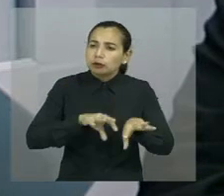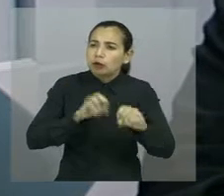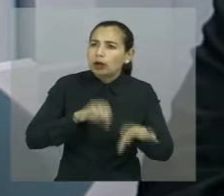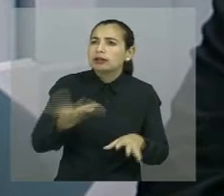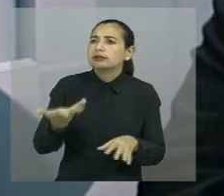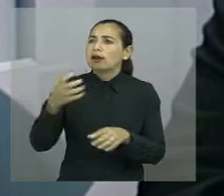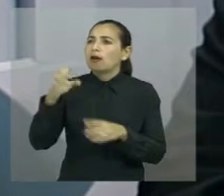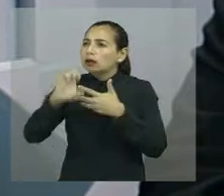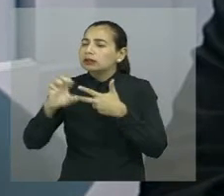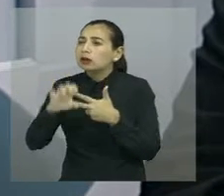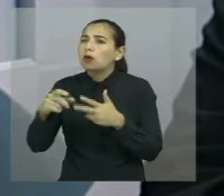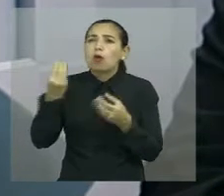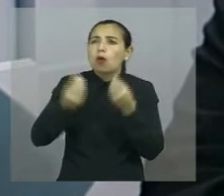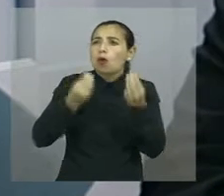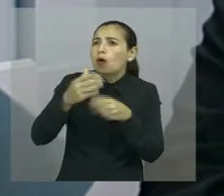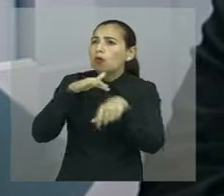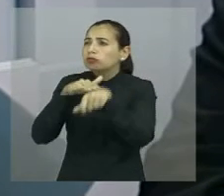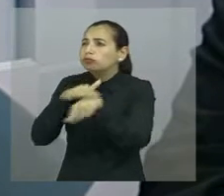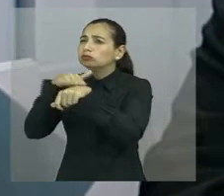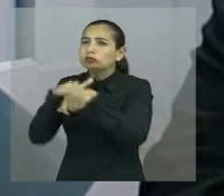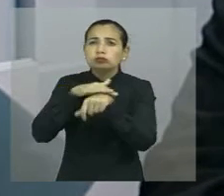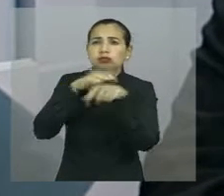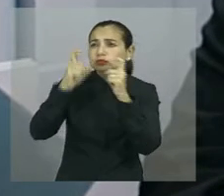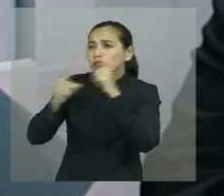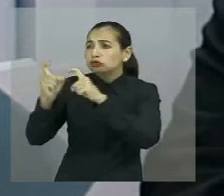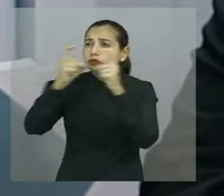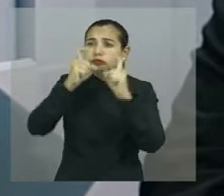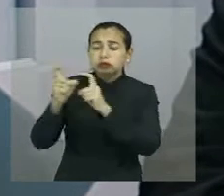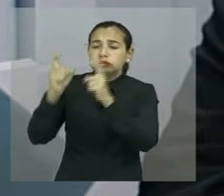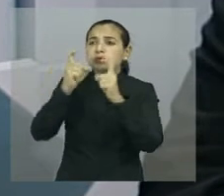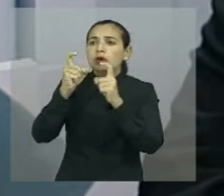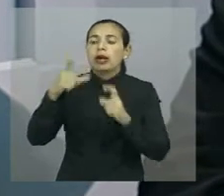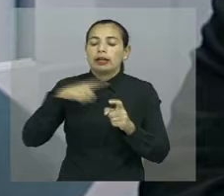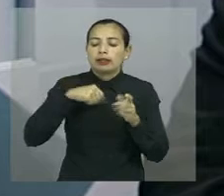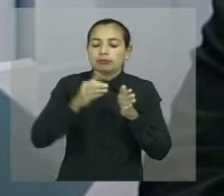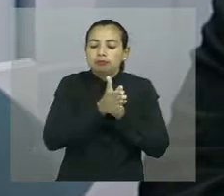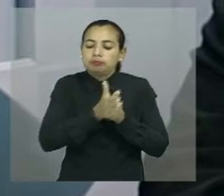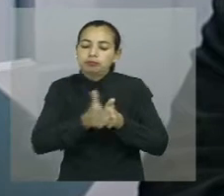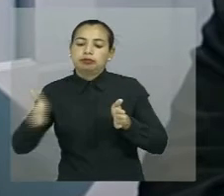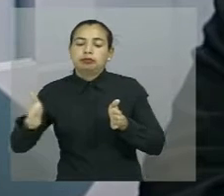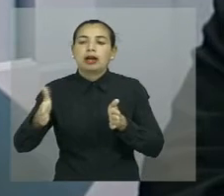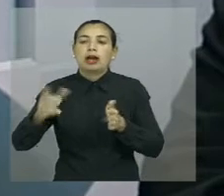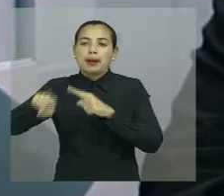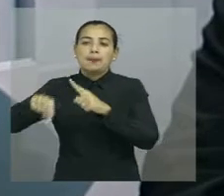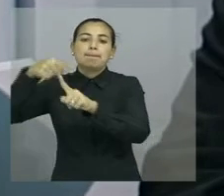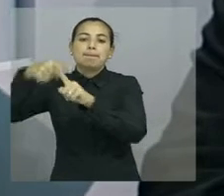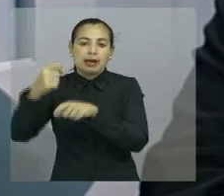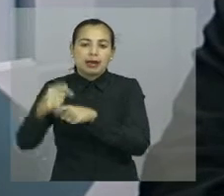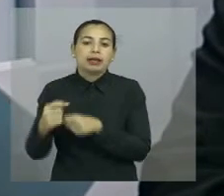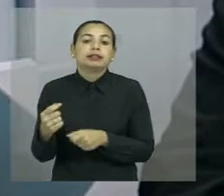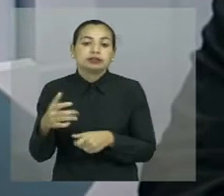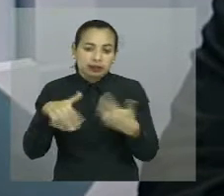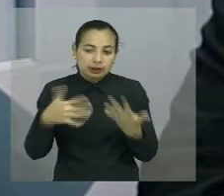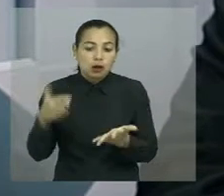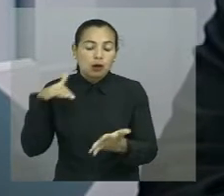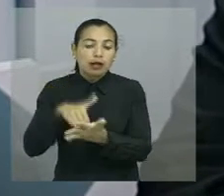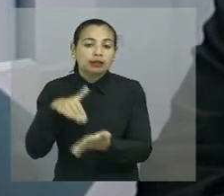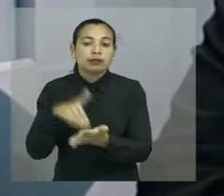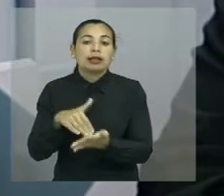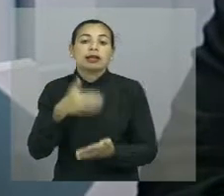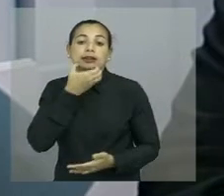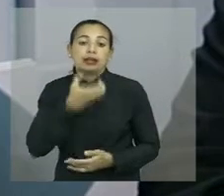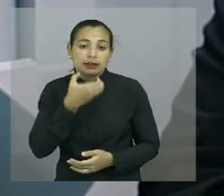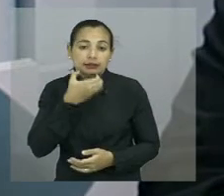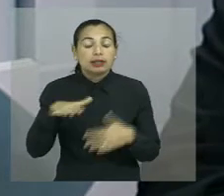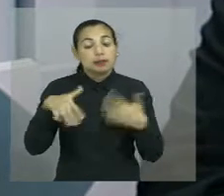Executivo, a prorrogação desse concurso, que agora, no início de dezembro, foi prorrogado. Então, isso aí foi uma grande vitória, mediada